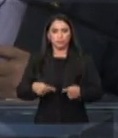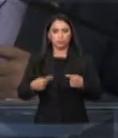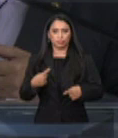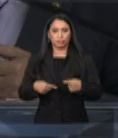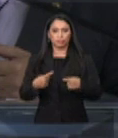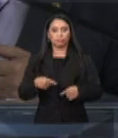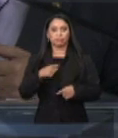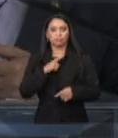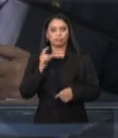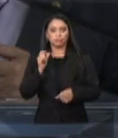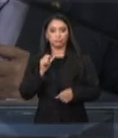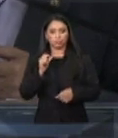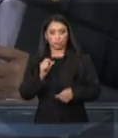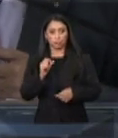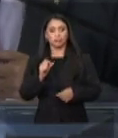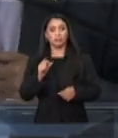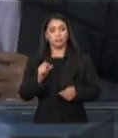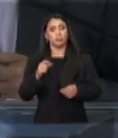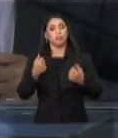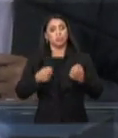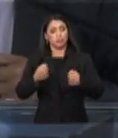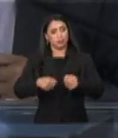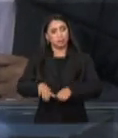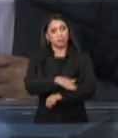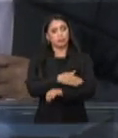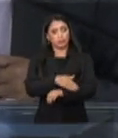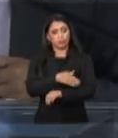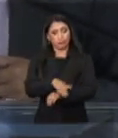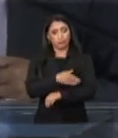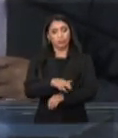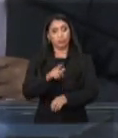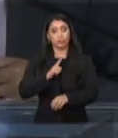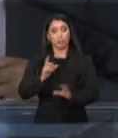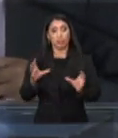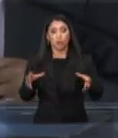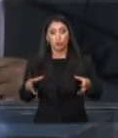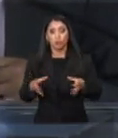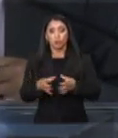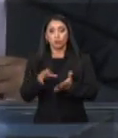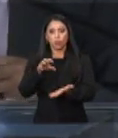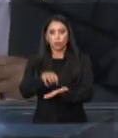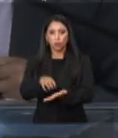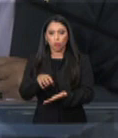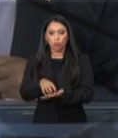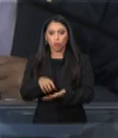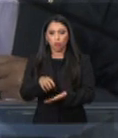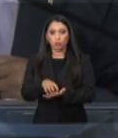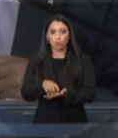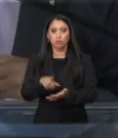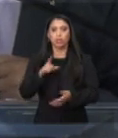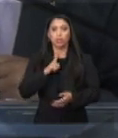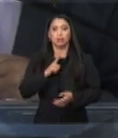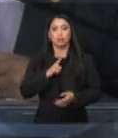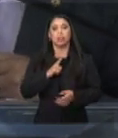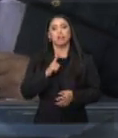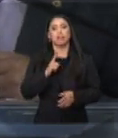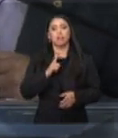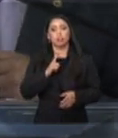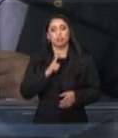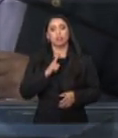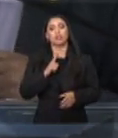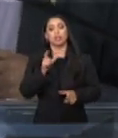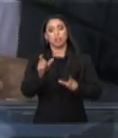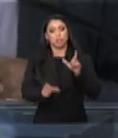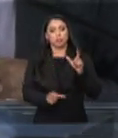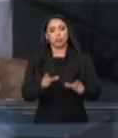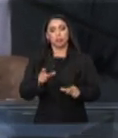com a população em situação de rua e para isso é preciso estabelecer os comitês intersetoriais para que a população e situação